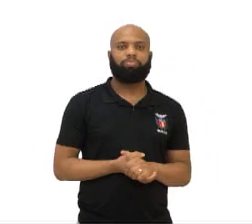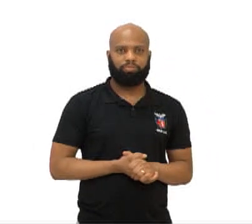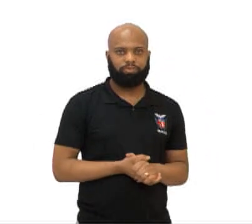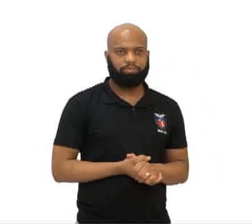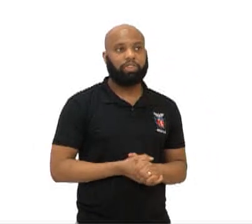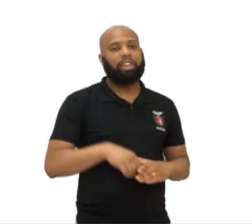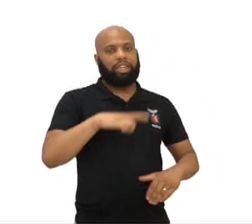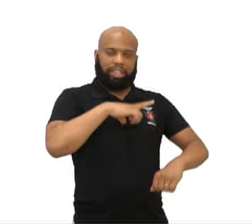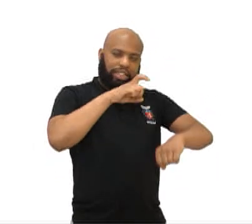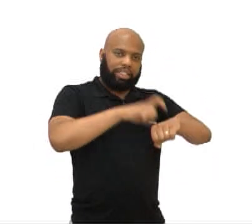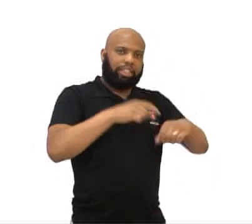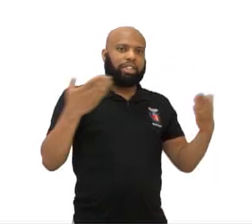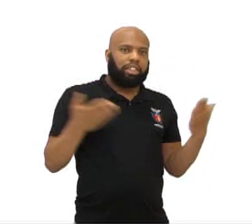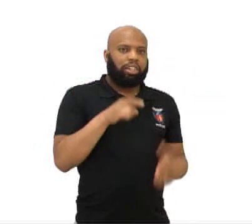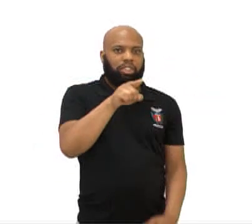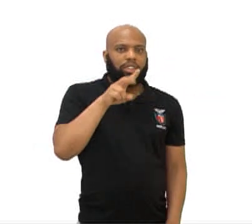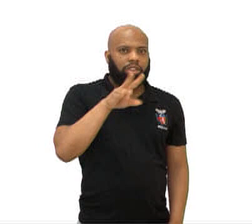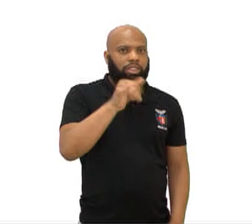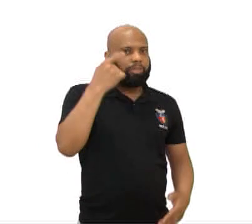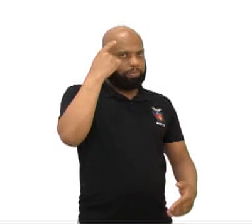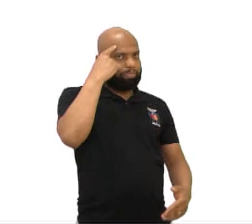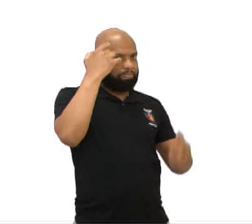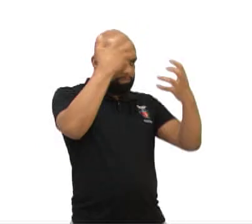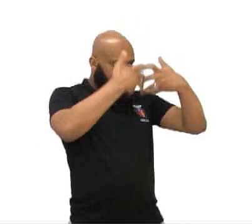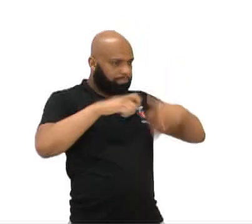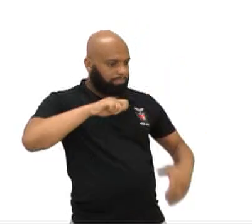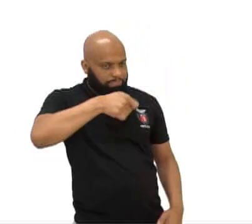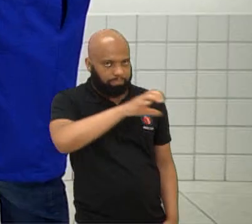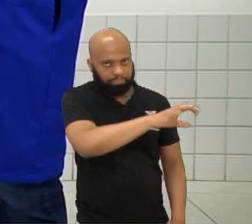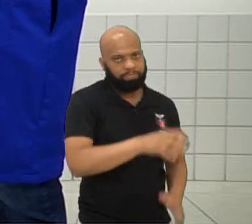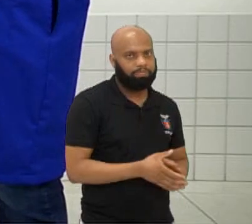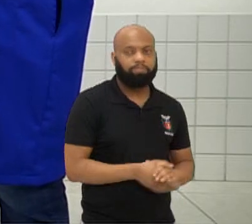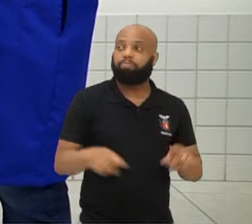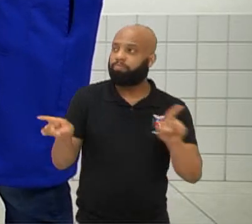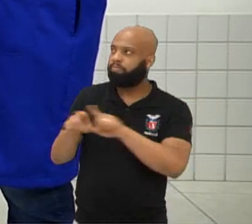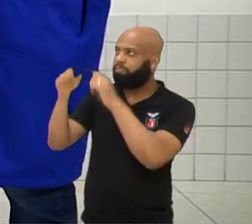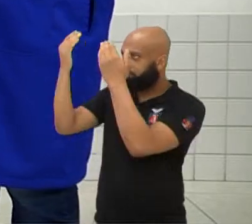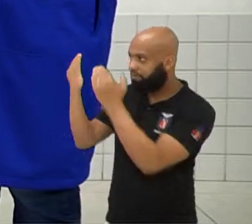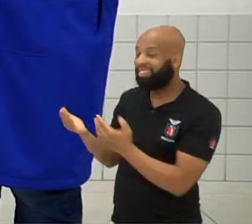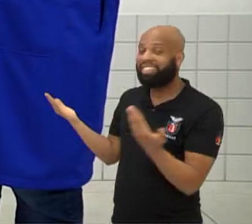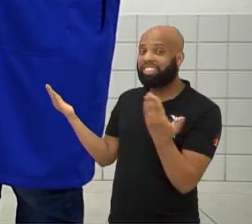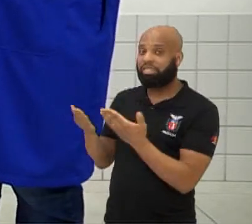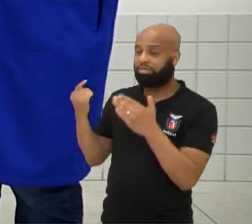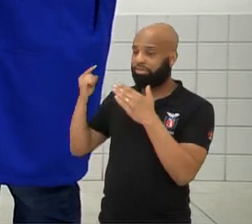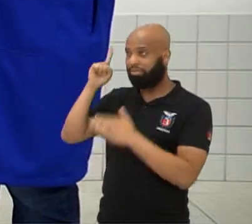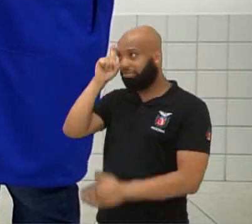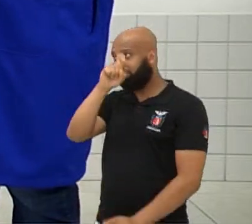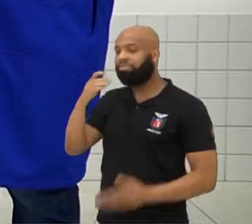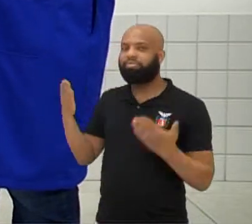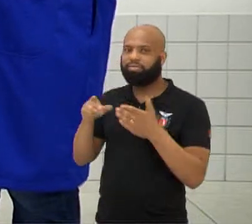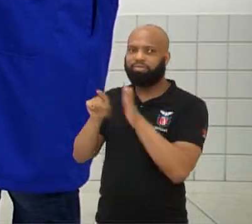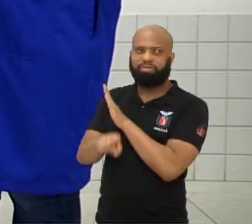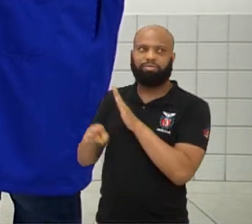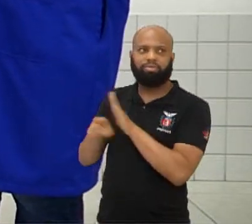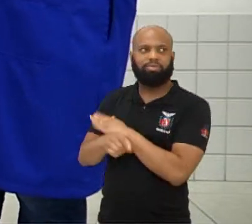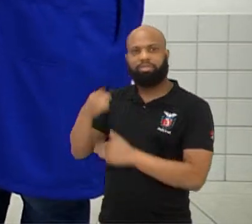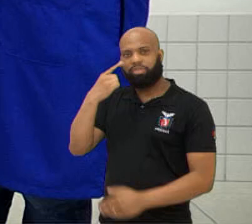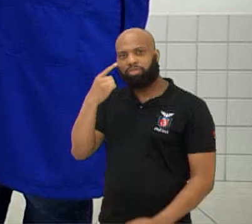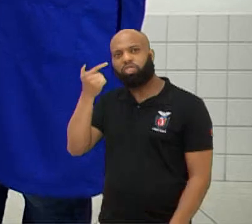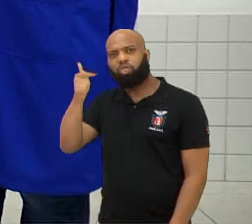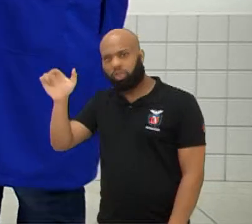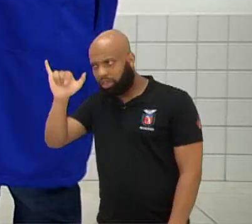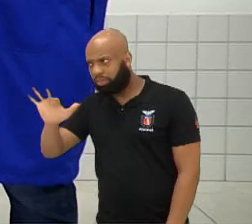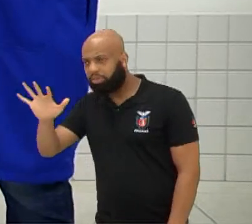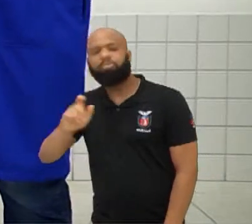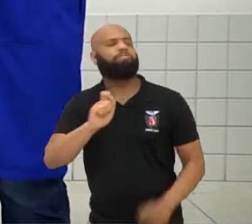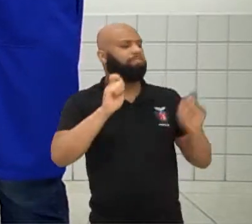miopia. Então um tempinho para vocês pensarem aí. Para poder analisar um pouco esse exercício, que é um pouquinho mais complexo, né? Podemos dar uma olhadinha na imagem novamente lá, professor? Ah,